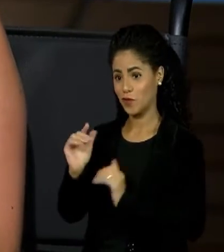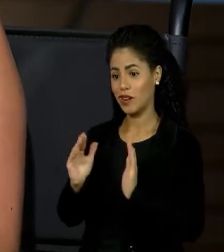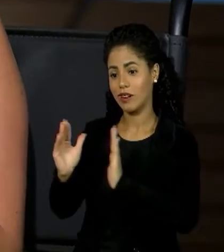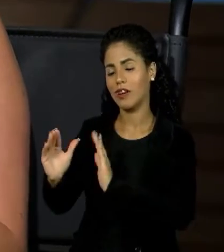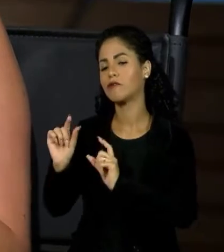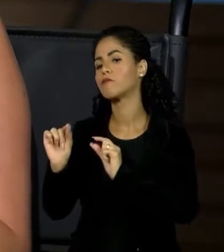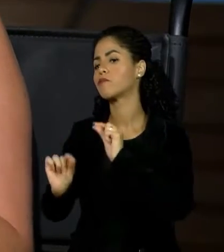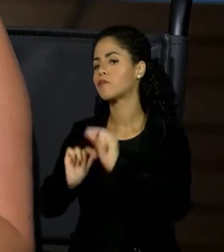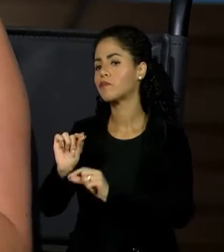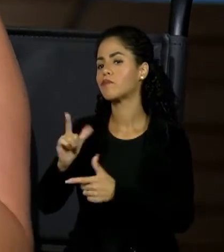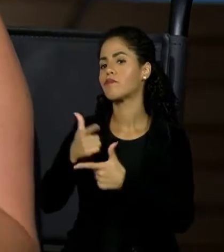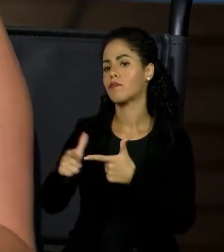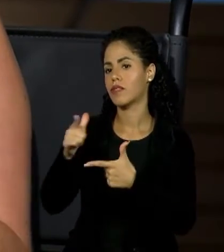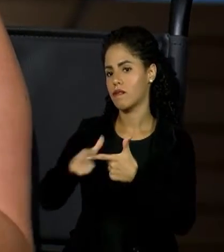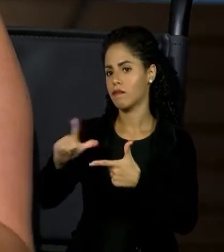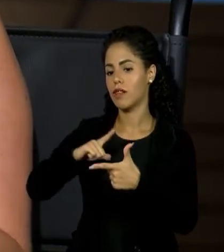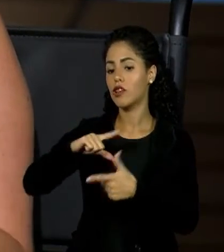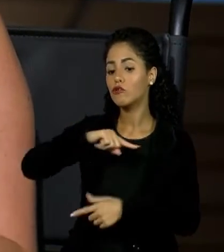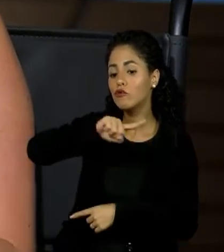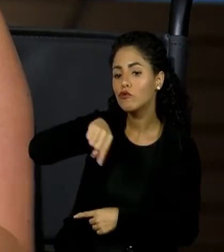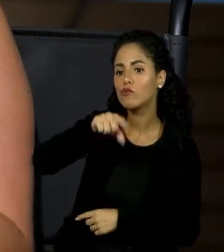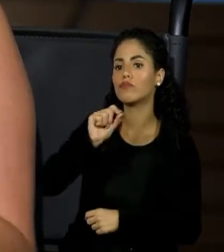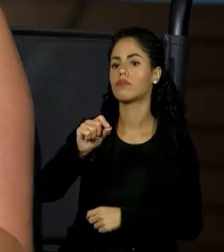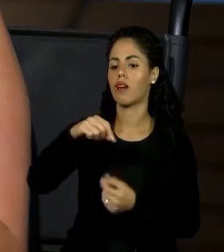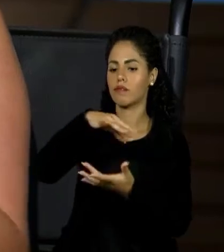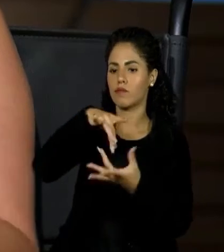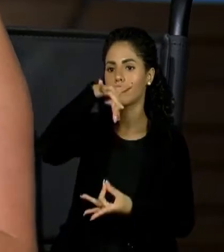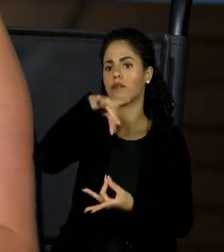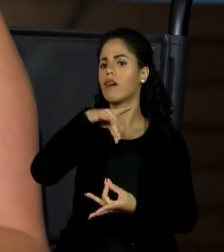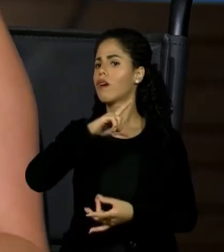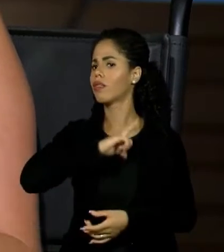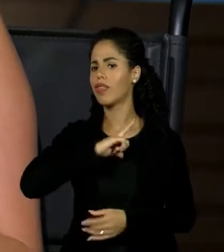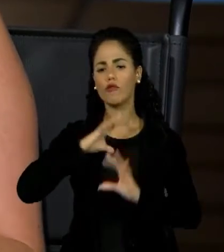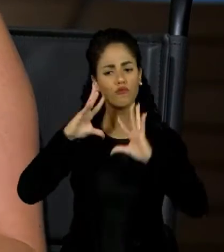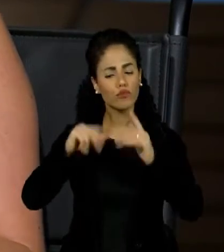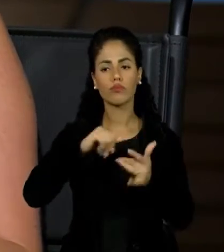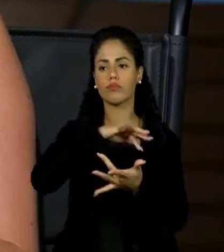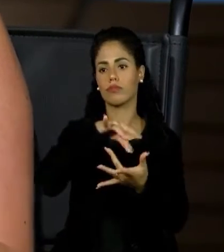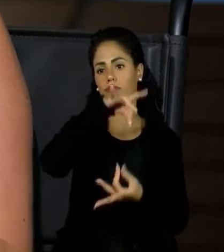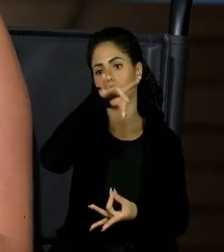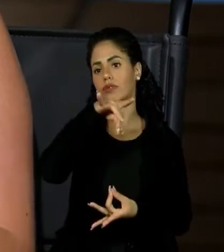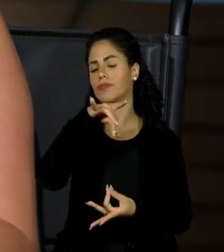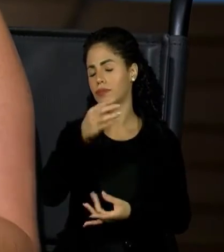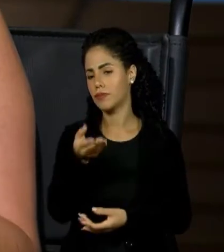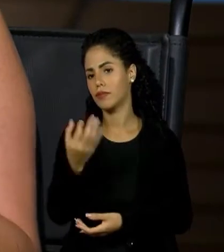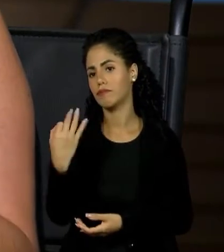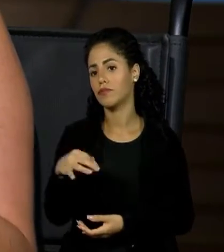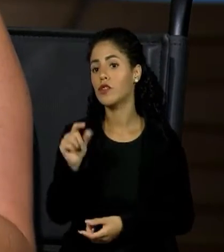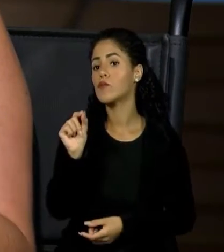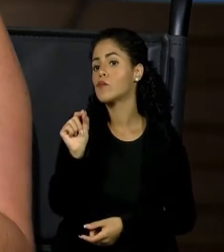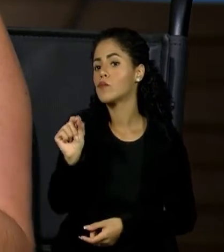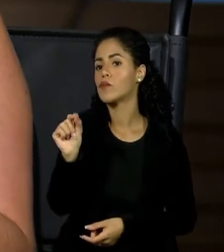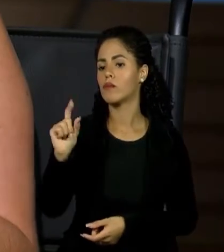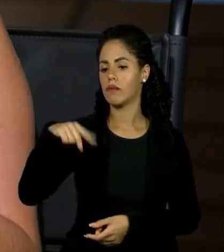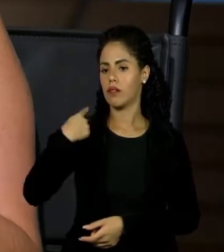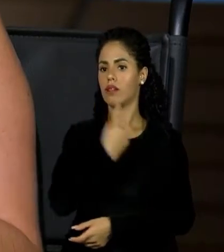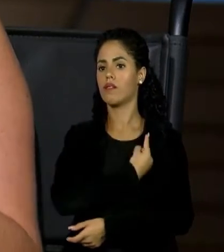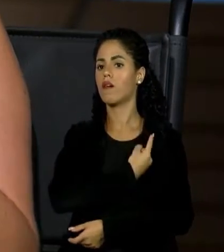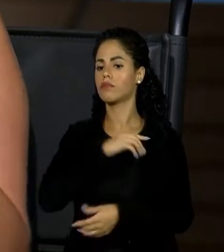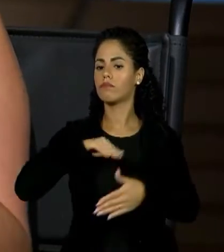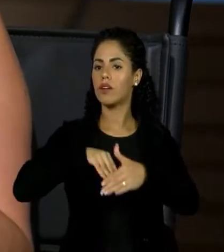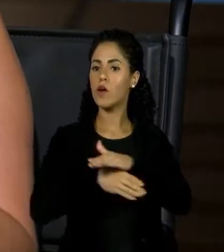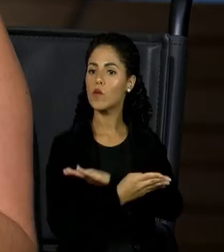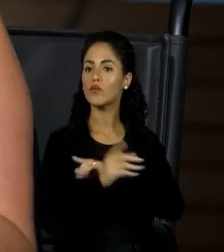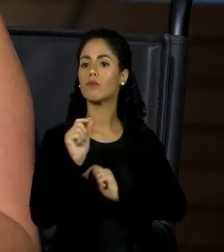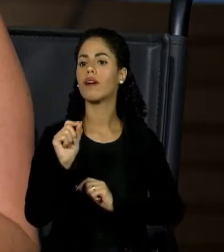um problema geral da nossa democracia e das democracias representativas como um todo, né, é que nós estamos acostumados a